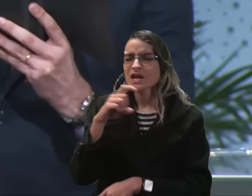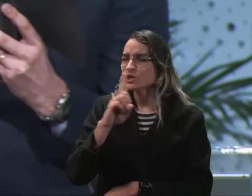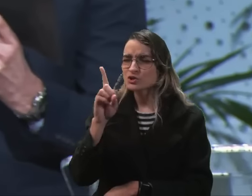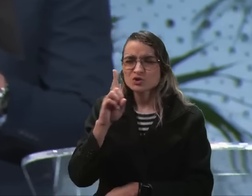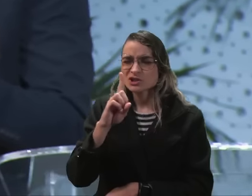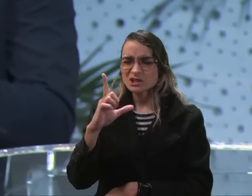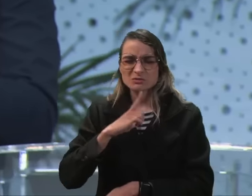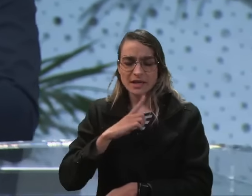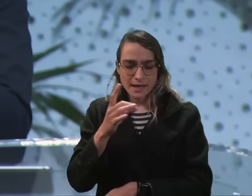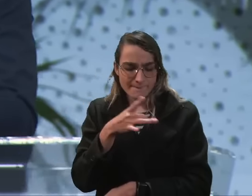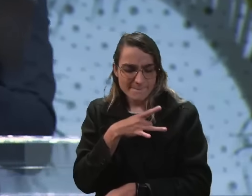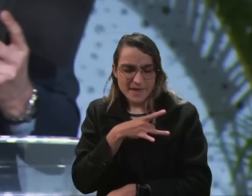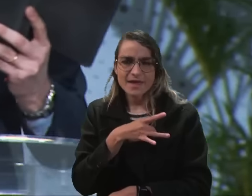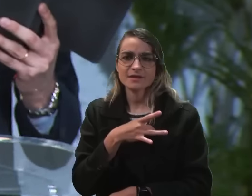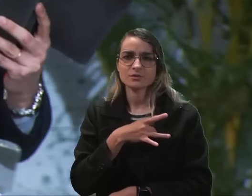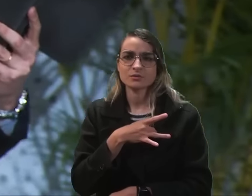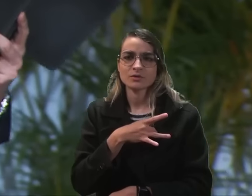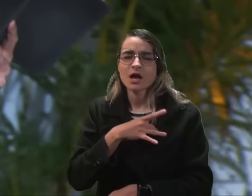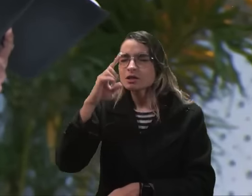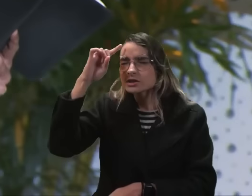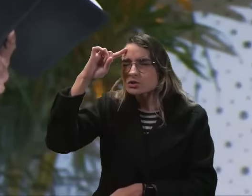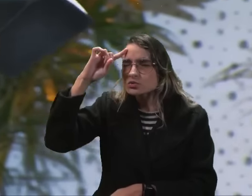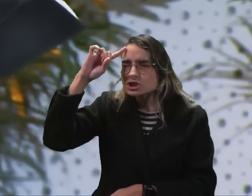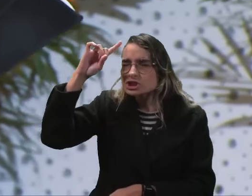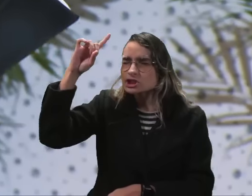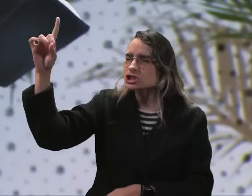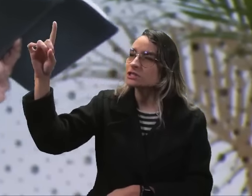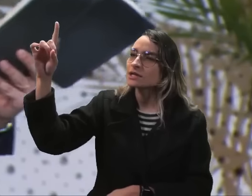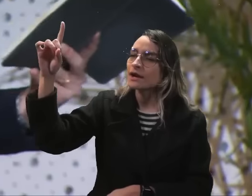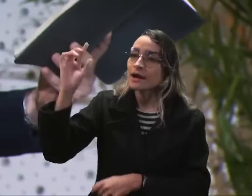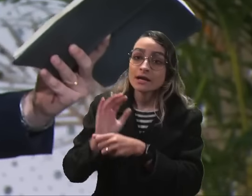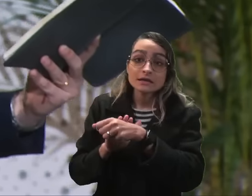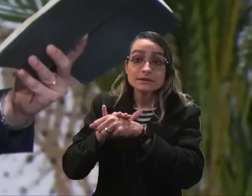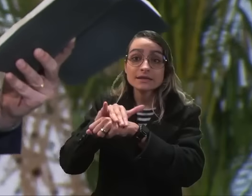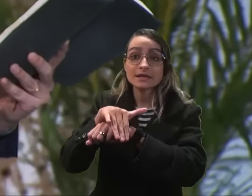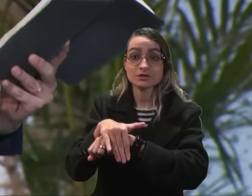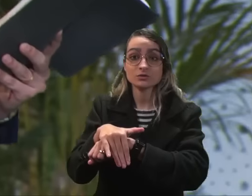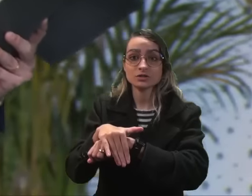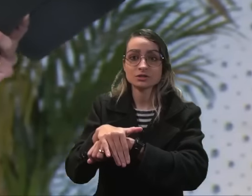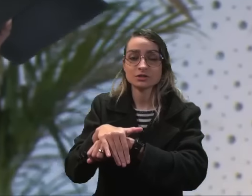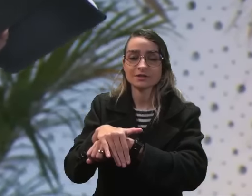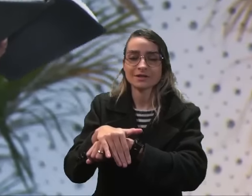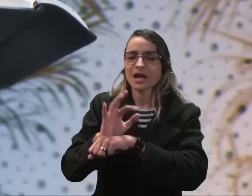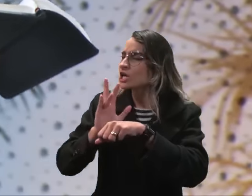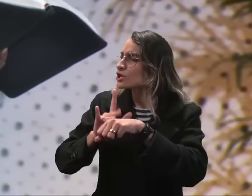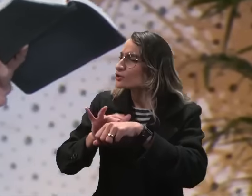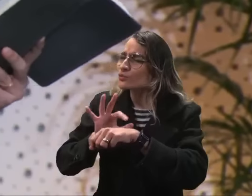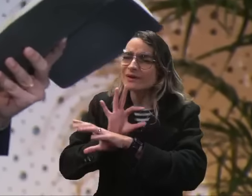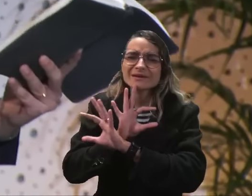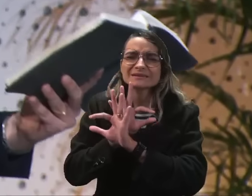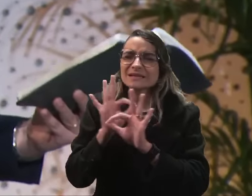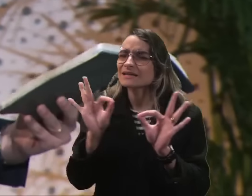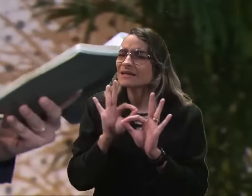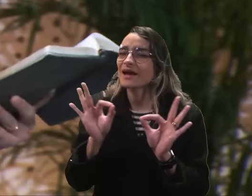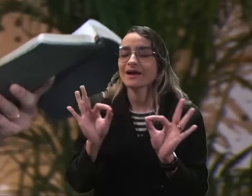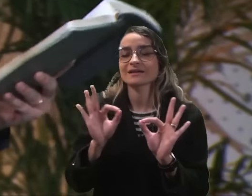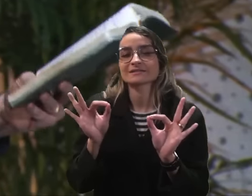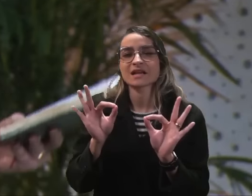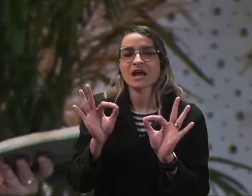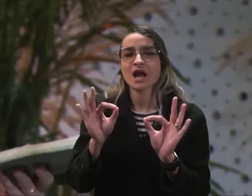seta que voa de dia nem da peste que se propaga nas trevas não tem covid-19 seja covid-23 ou 24